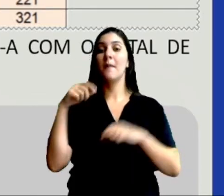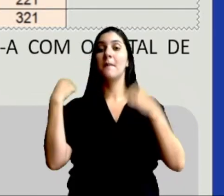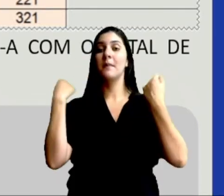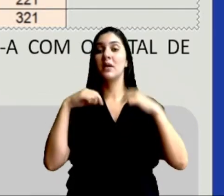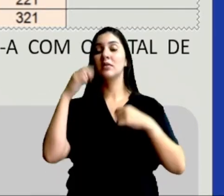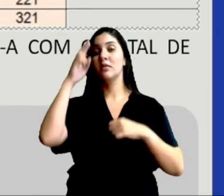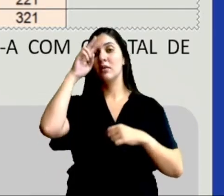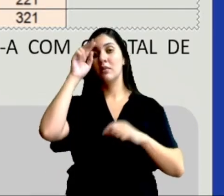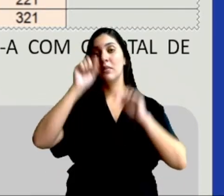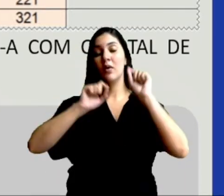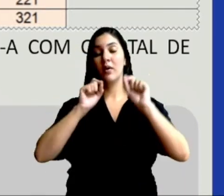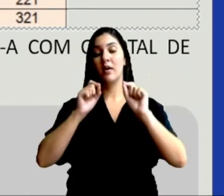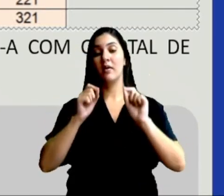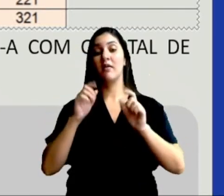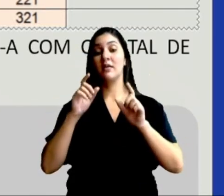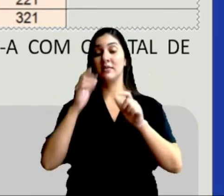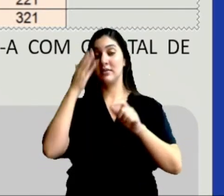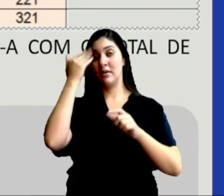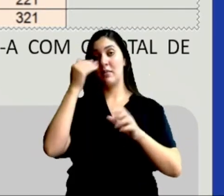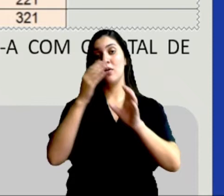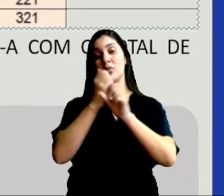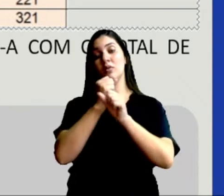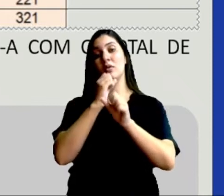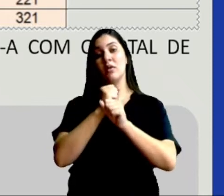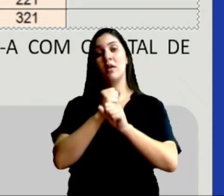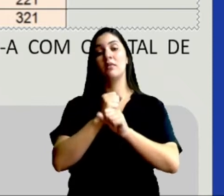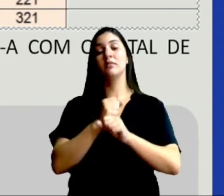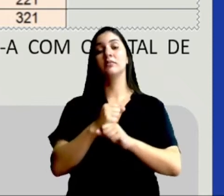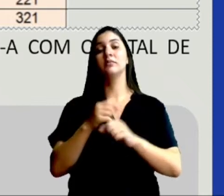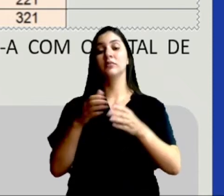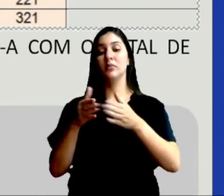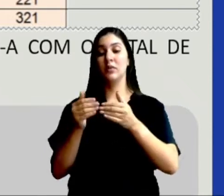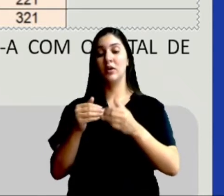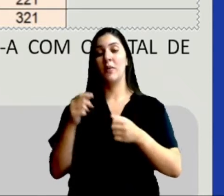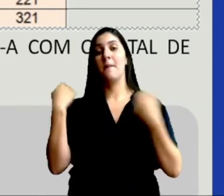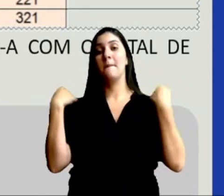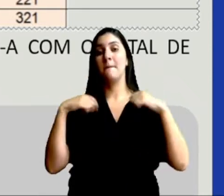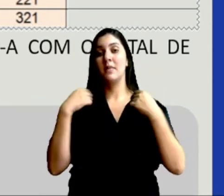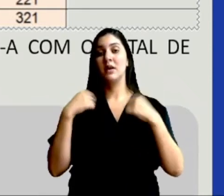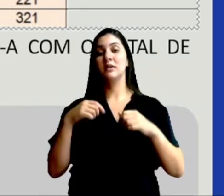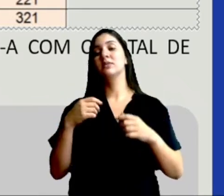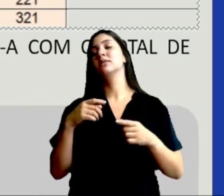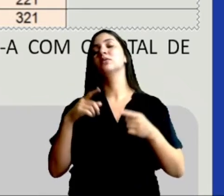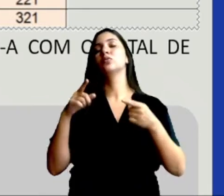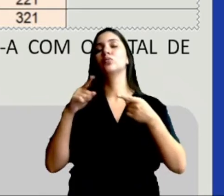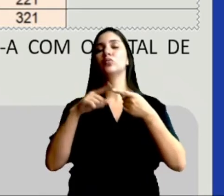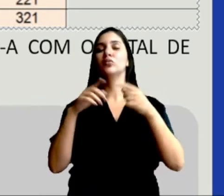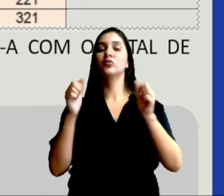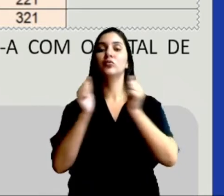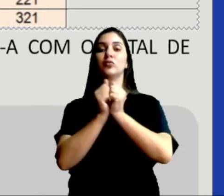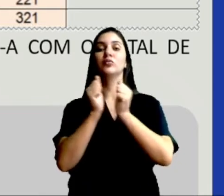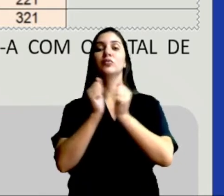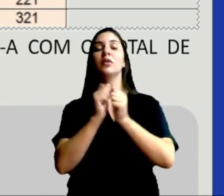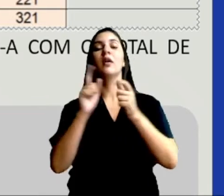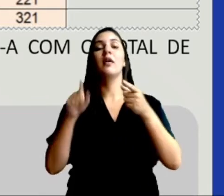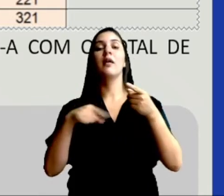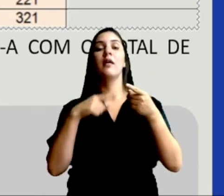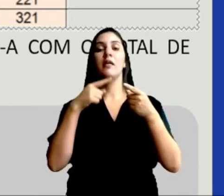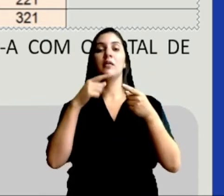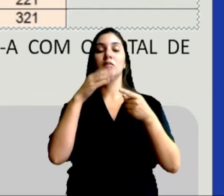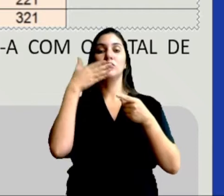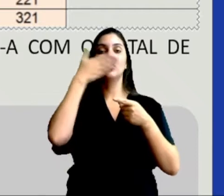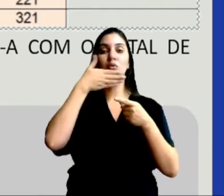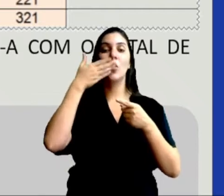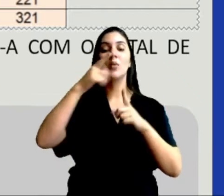eu operar e saber o total dessa encomenda, eu preciso adicionar na segunda-feira o total de doces mais o